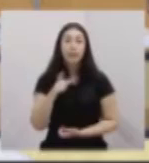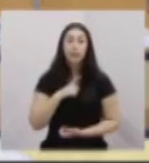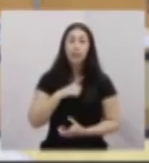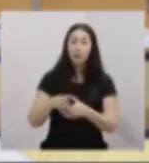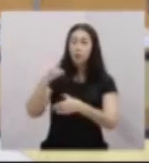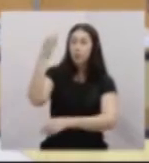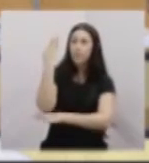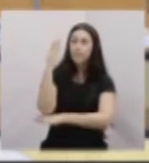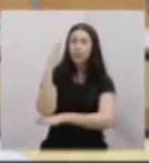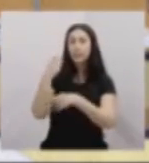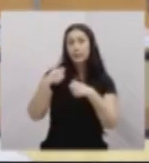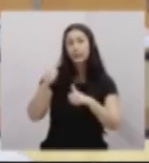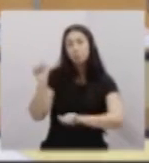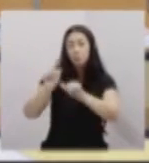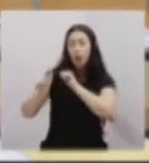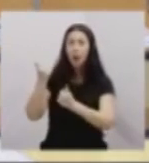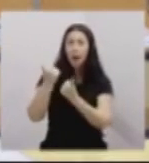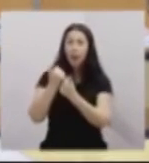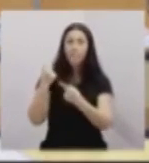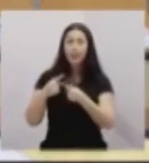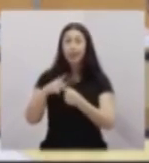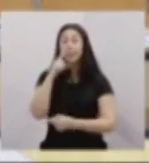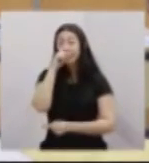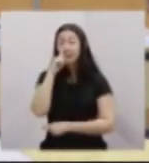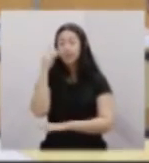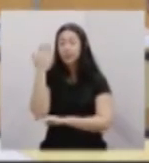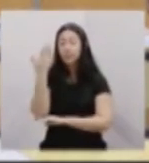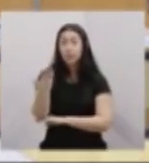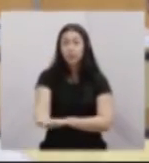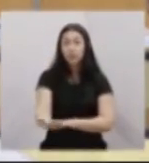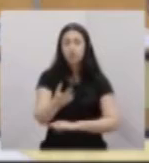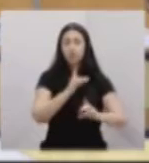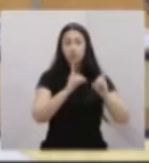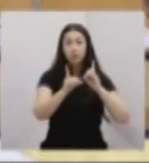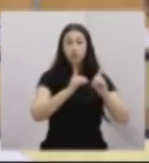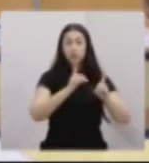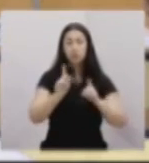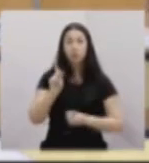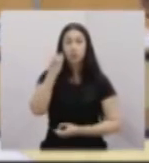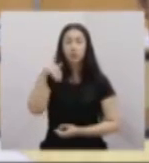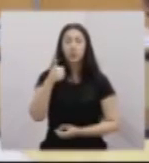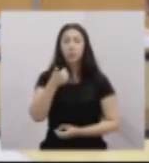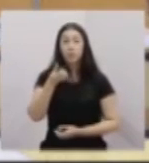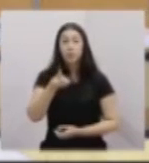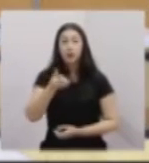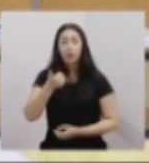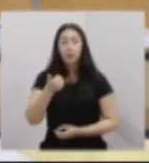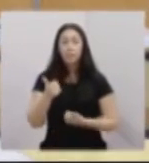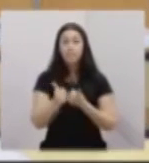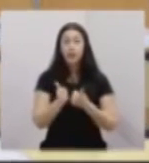de madeira que se encontra com risco de queda na rodovia Presidente Dutra, no KM 161, próximo ao